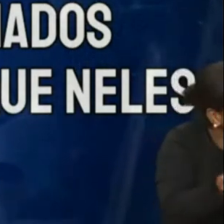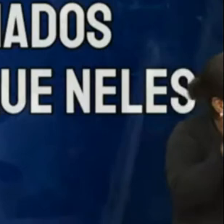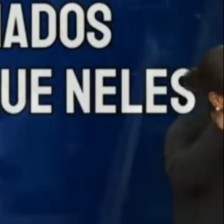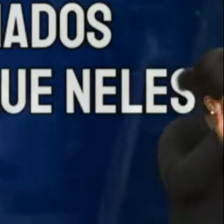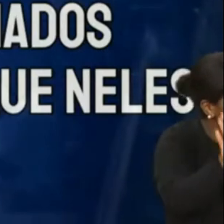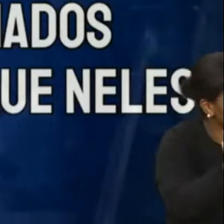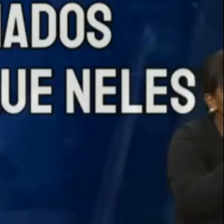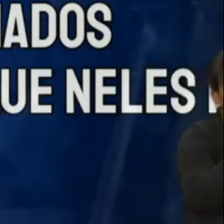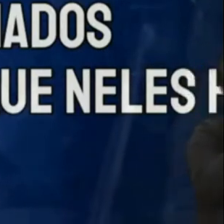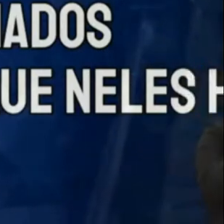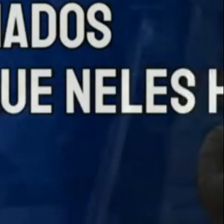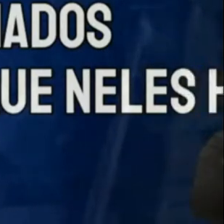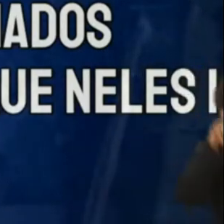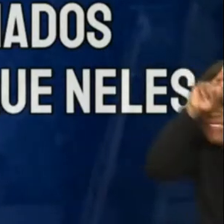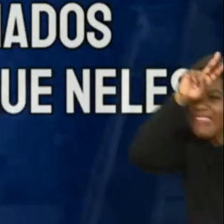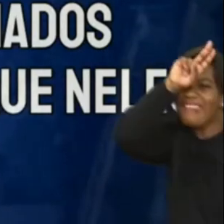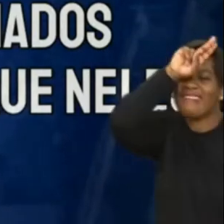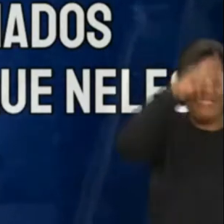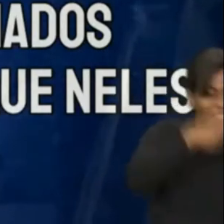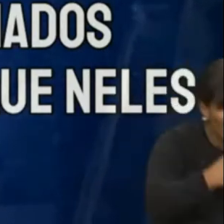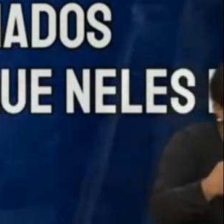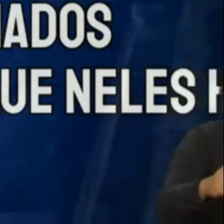há.